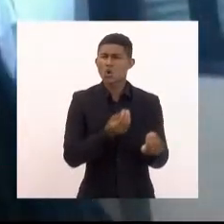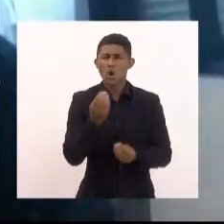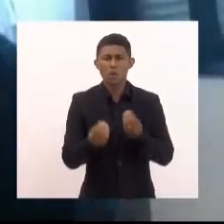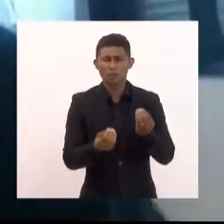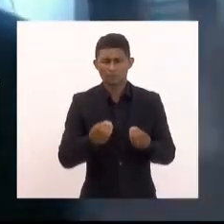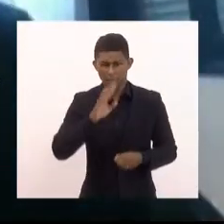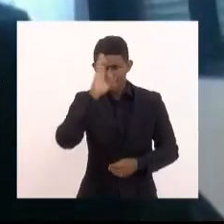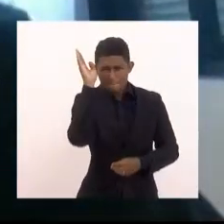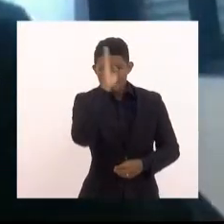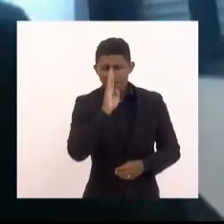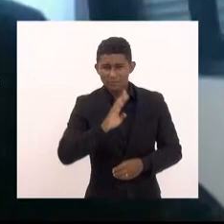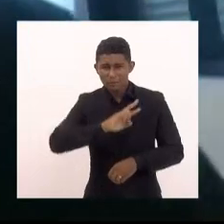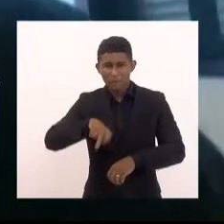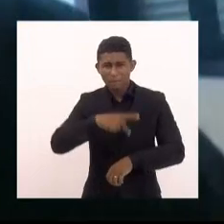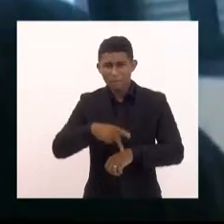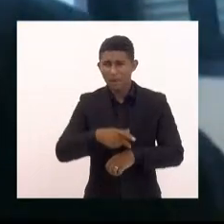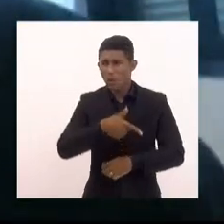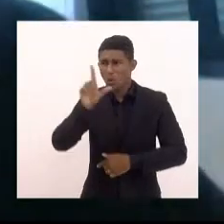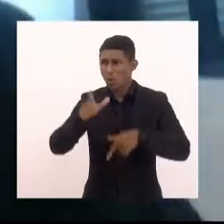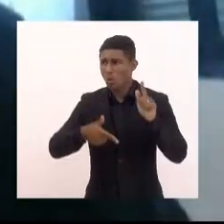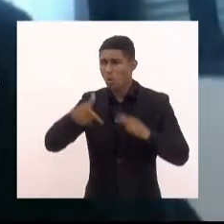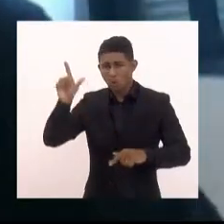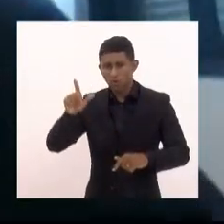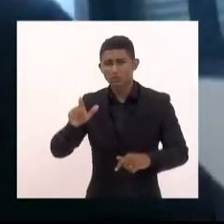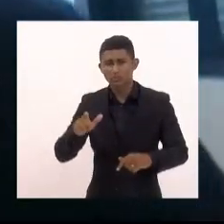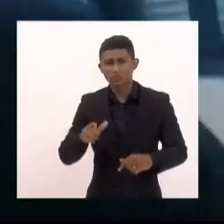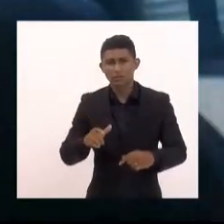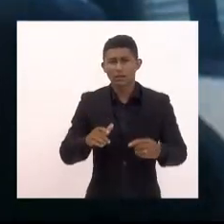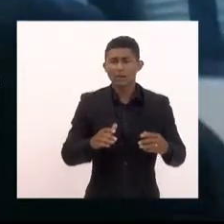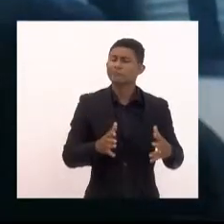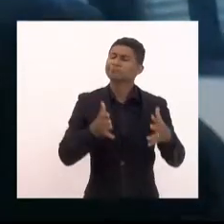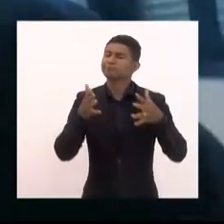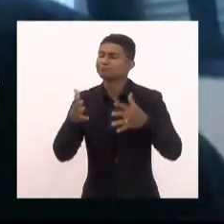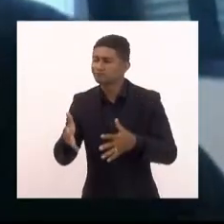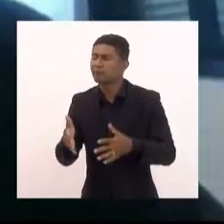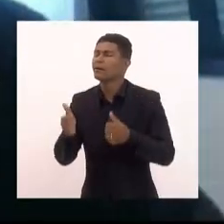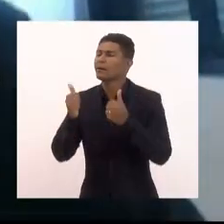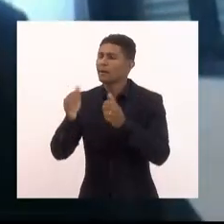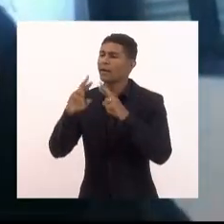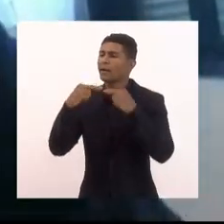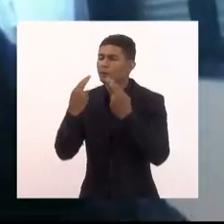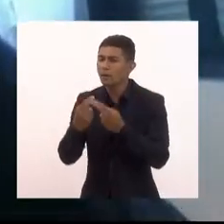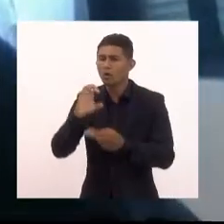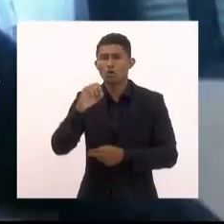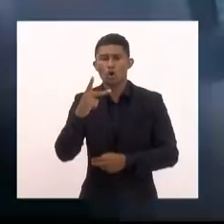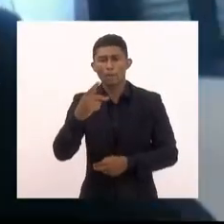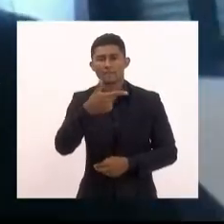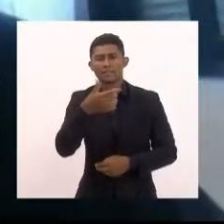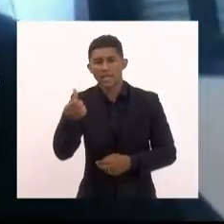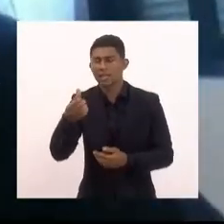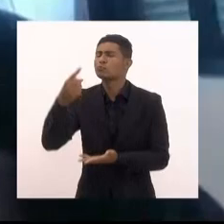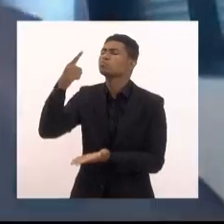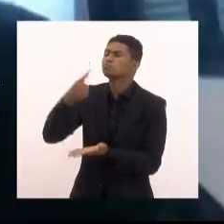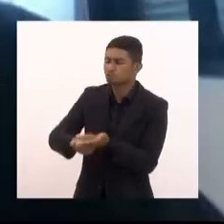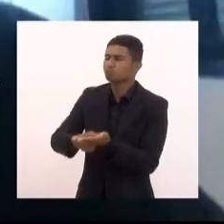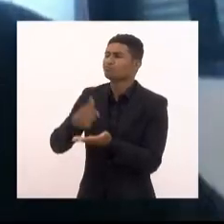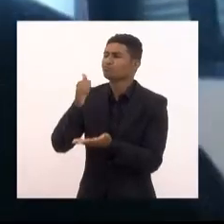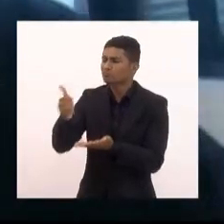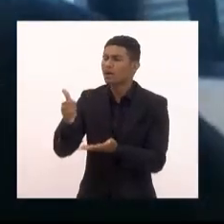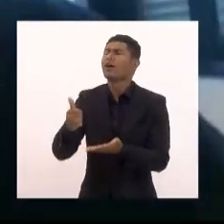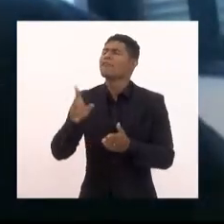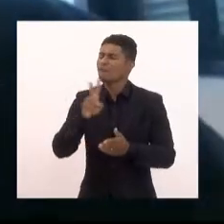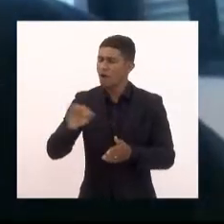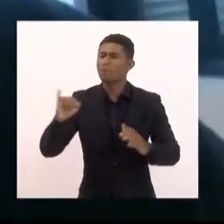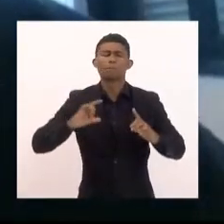fora assinar os protocolos todos do clima, da COP26, dizendo que vai fazer, vai